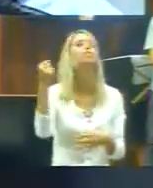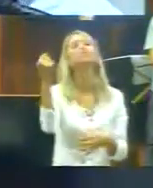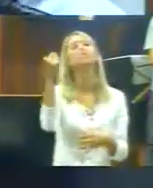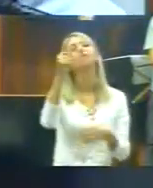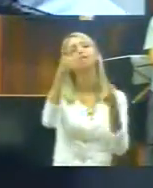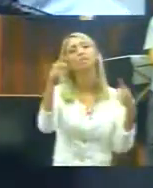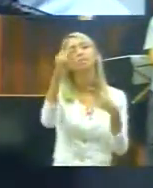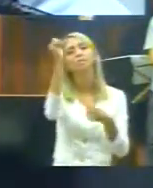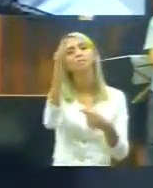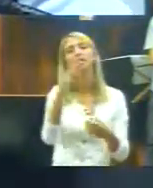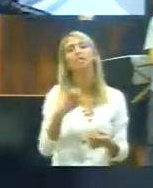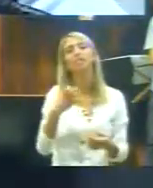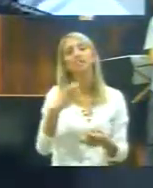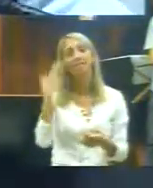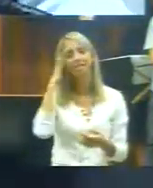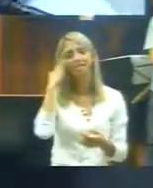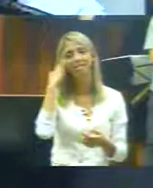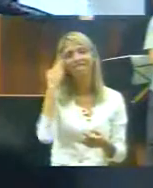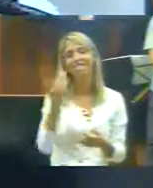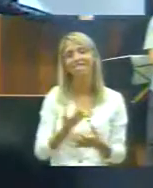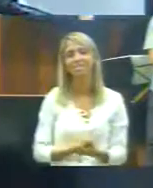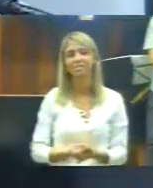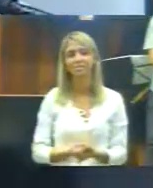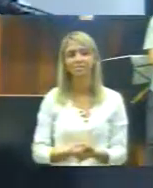Eu queria ver a segunda parte, porque eu gosto do Nacional, então, né?